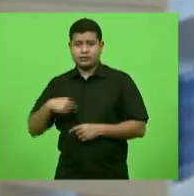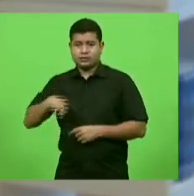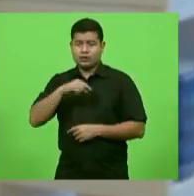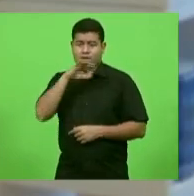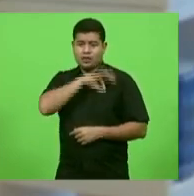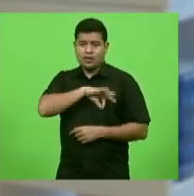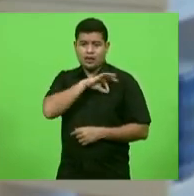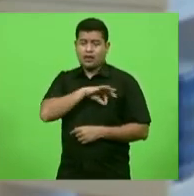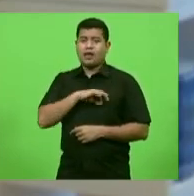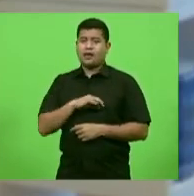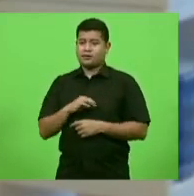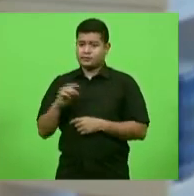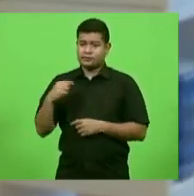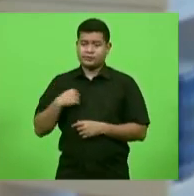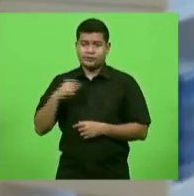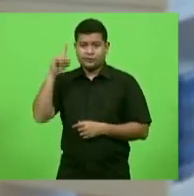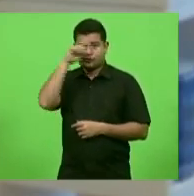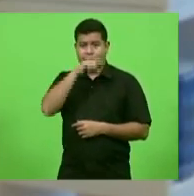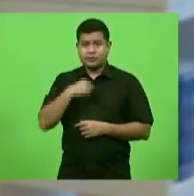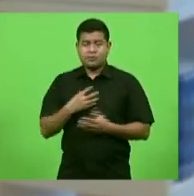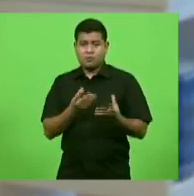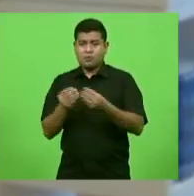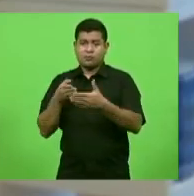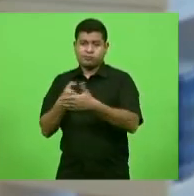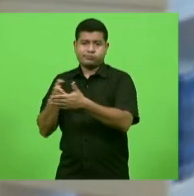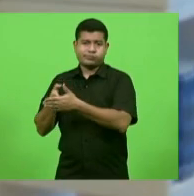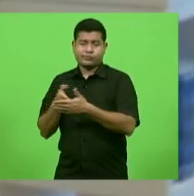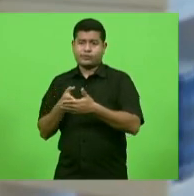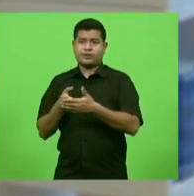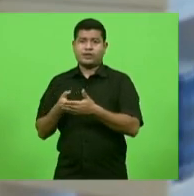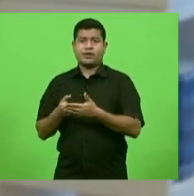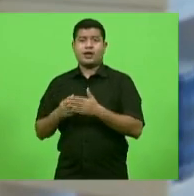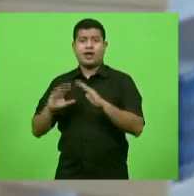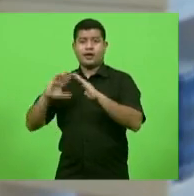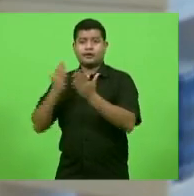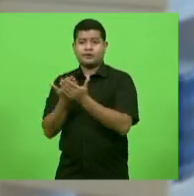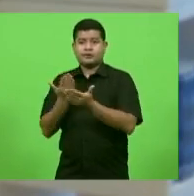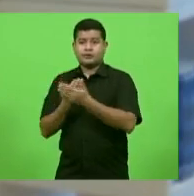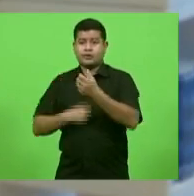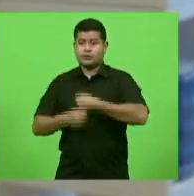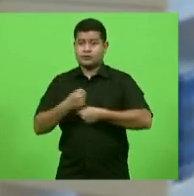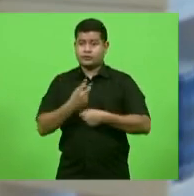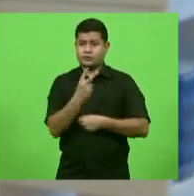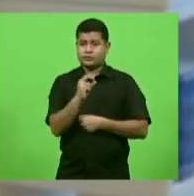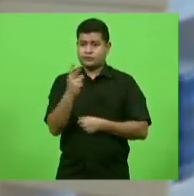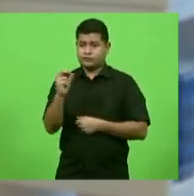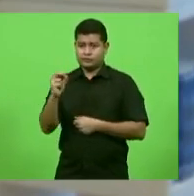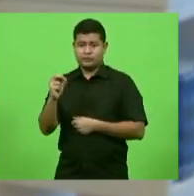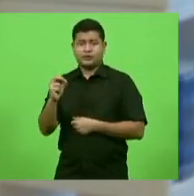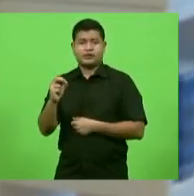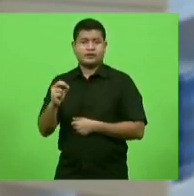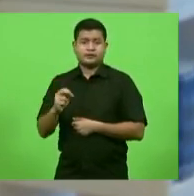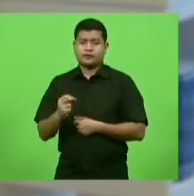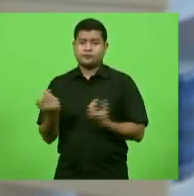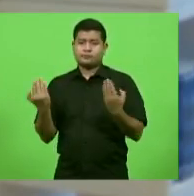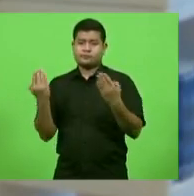mitigada. Nossas crianças ficaram fora das escolas em 2020. O cidadão responsável